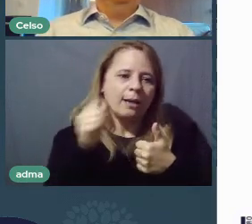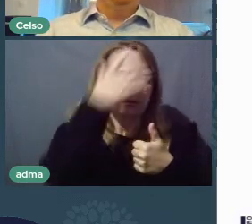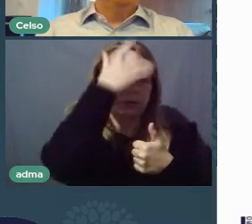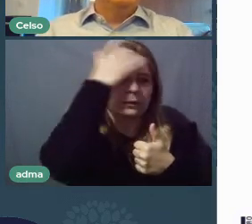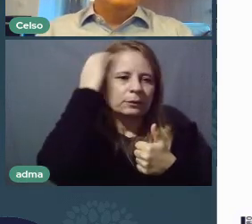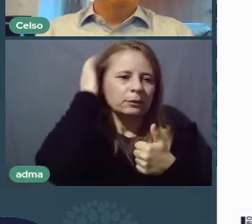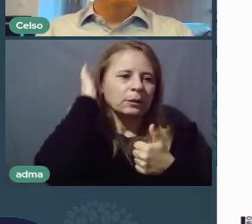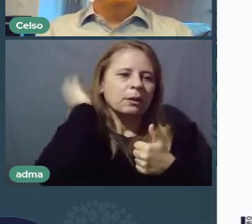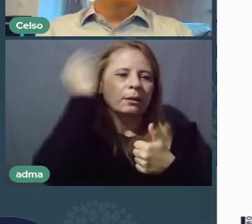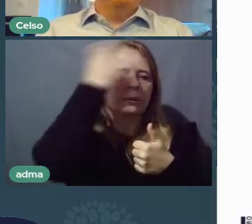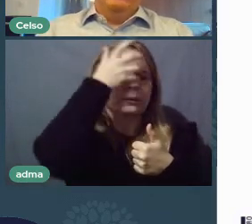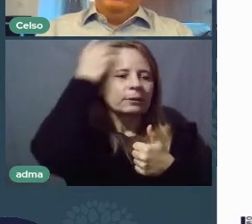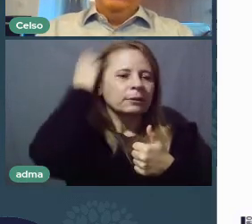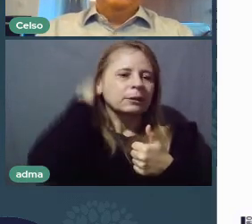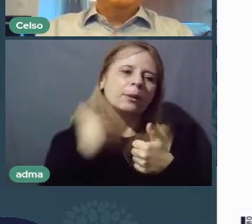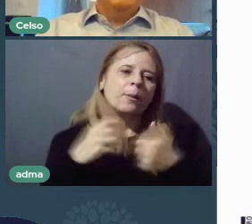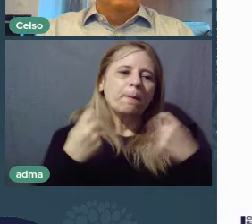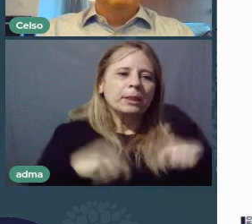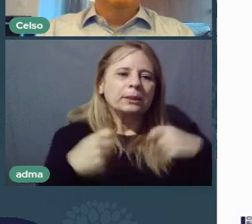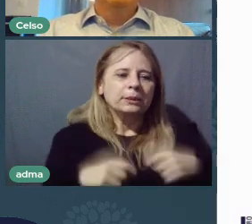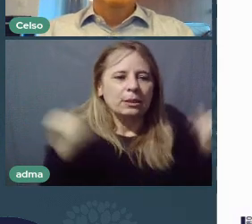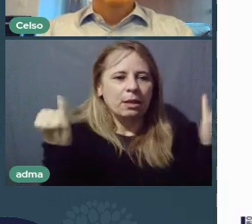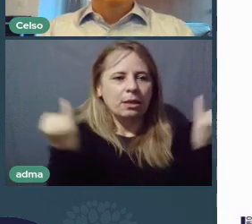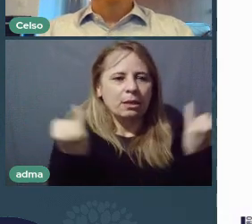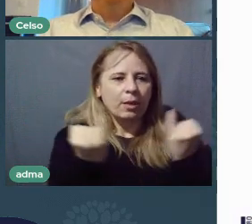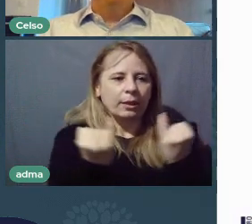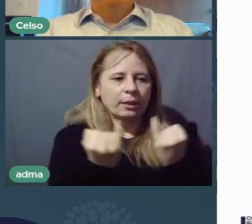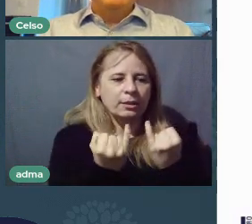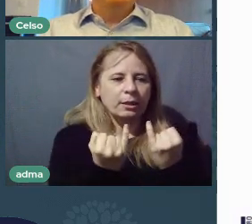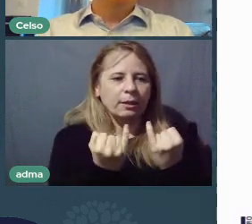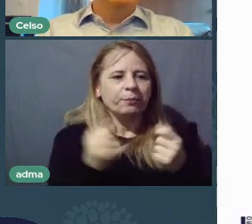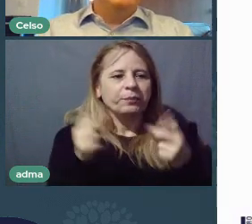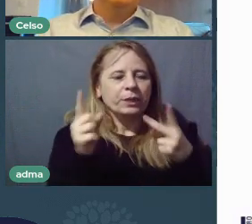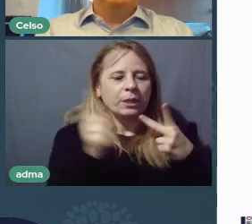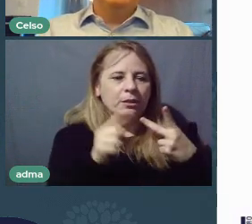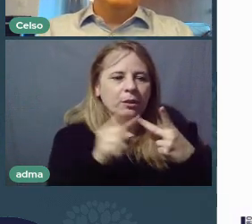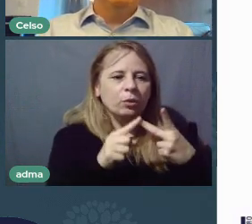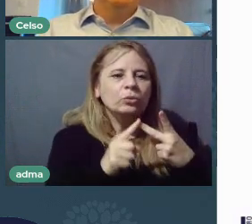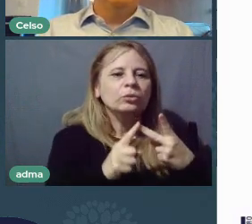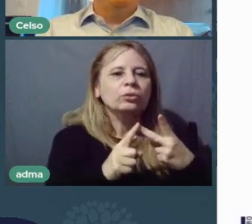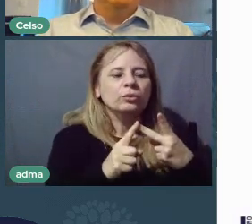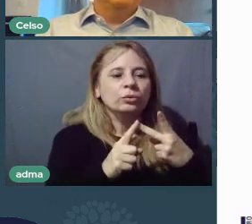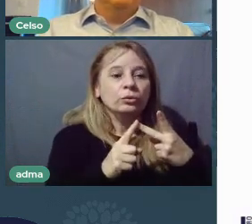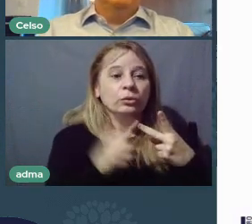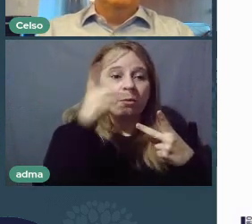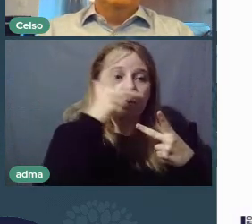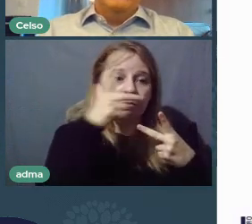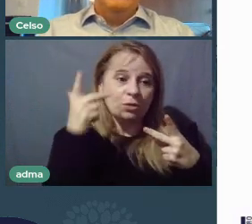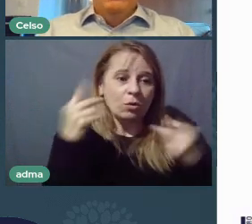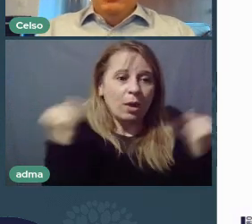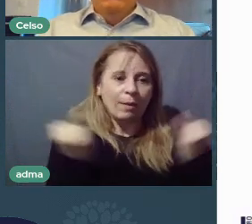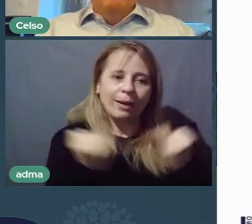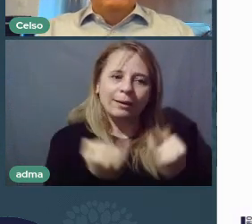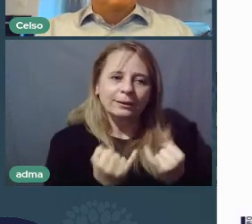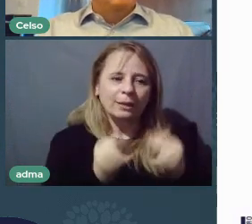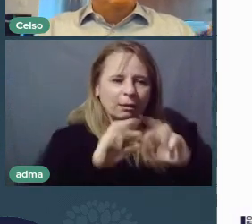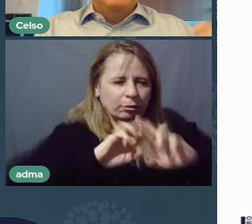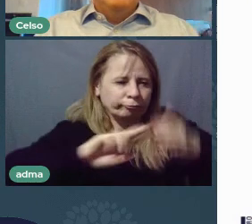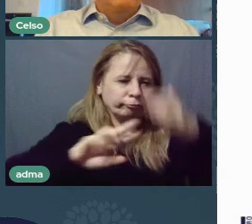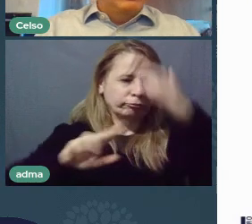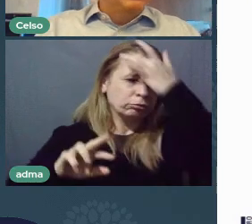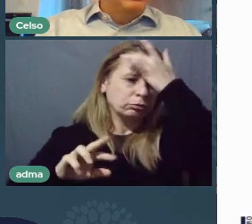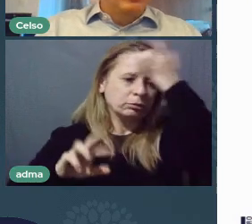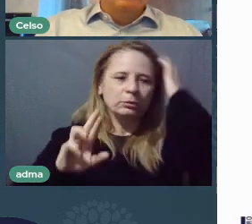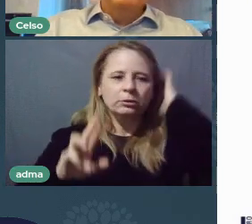peso. Isso é extremamente importante. Segundo, existem várias maneiras para se reduzir o peso, né? Você